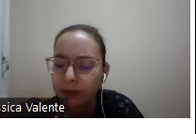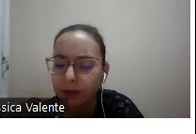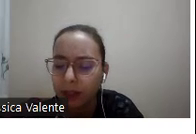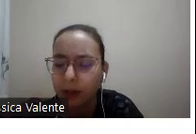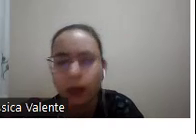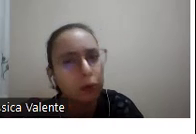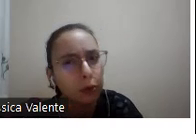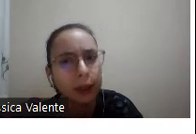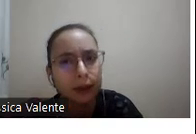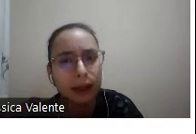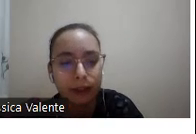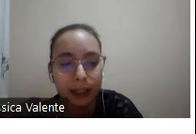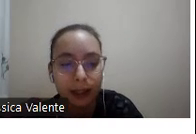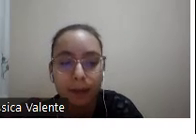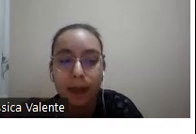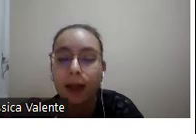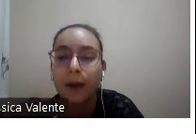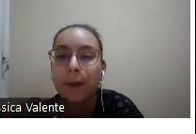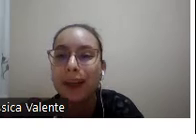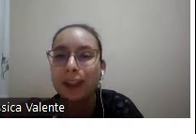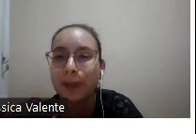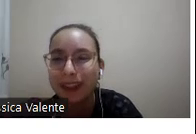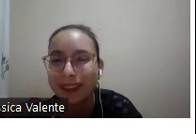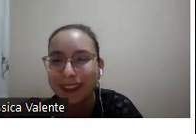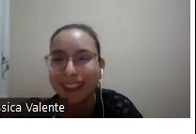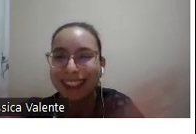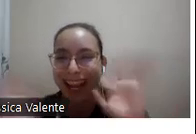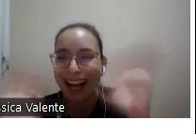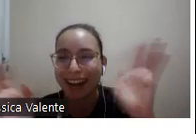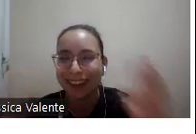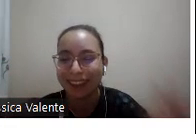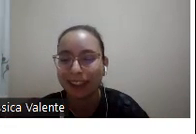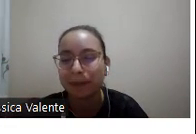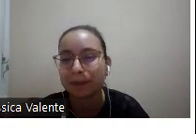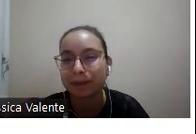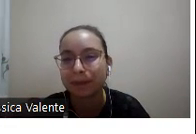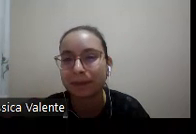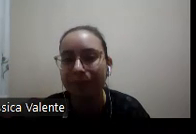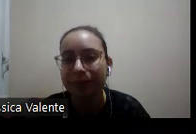vocês já viram em algum momento da vida. Um beijo para todos. Tchau!